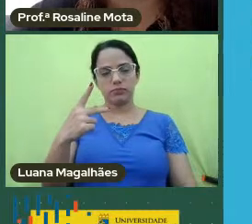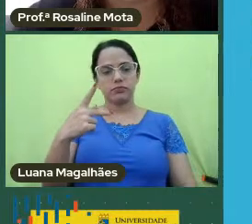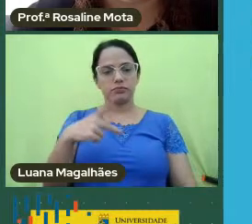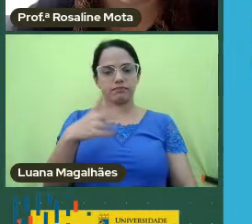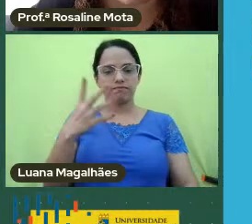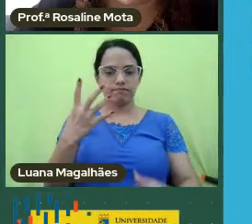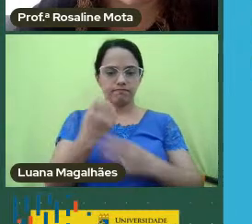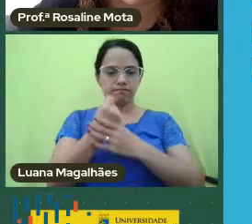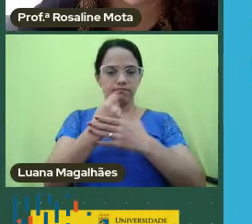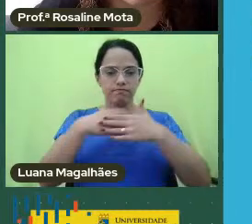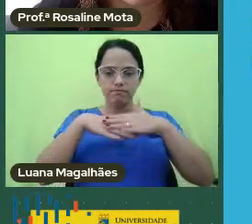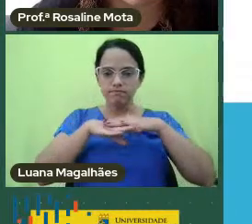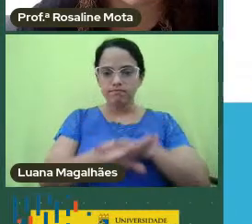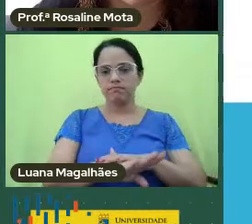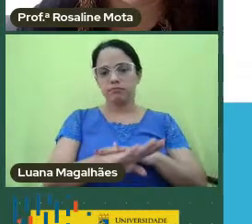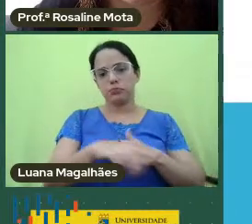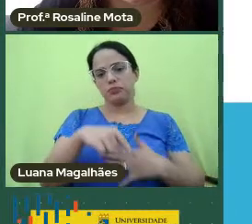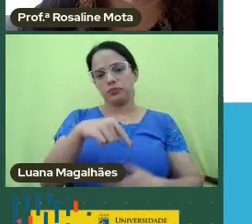guarda desses